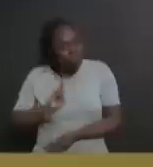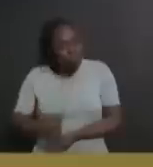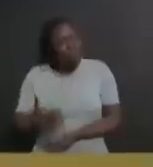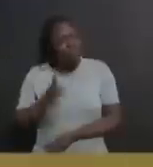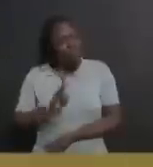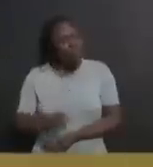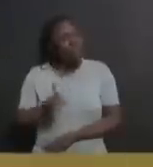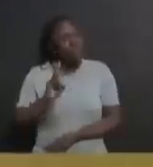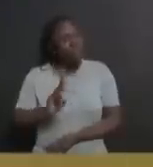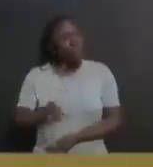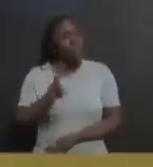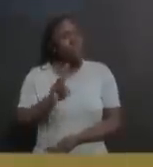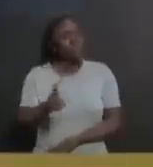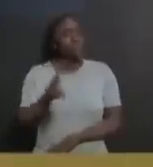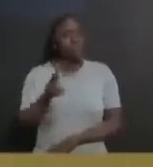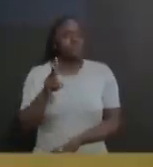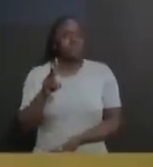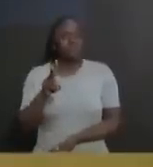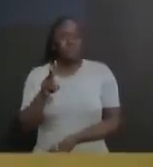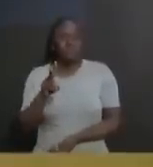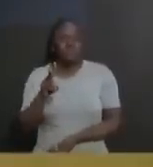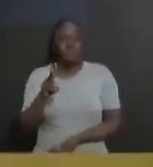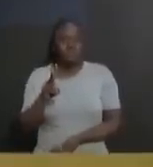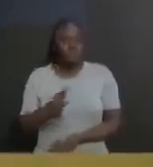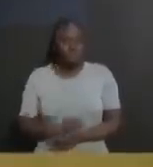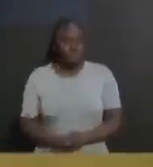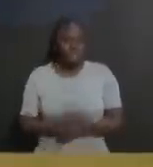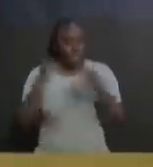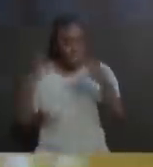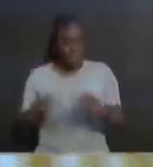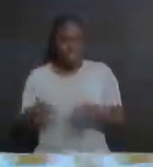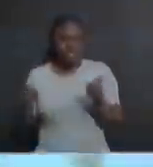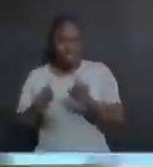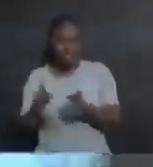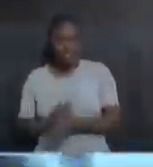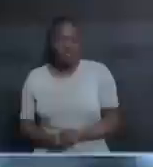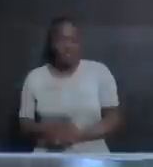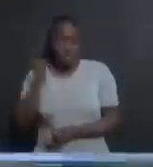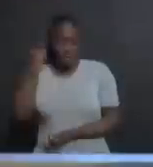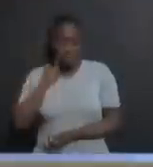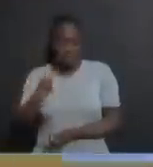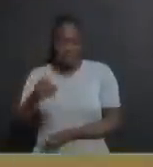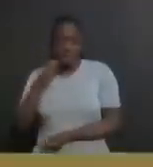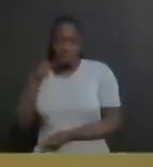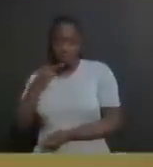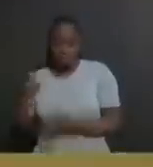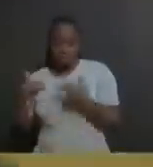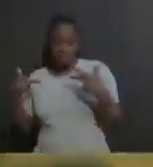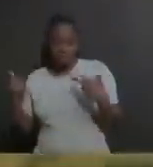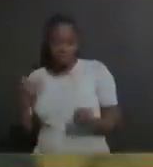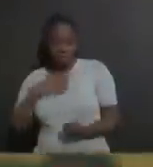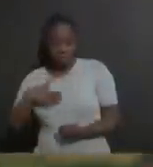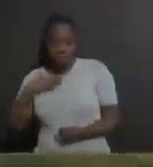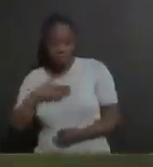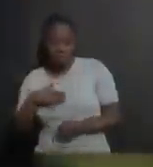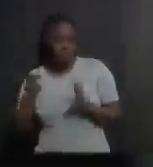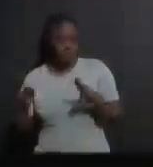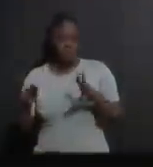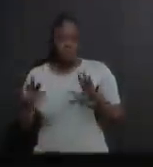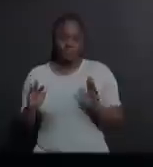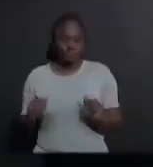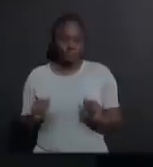completamente politicamente incorreto. Você nunca vai ver o profeta falar coisa que os outros gostam, nunca.